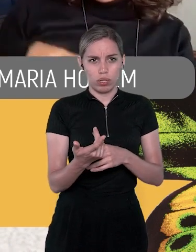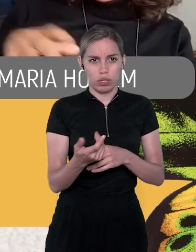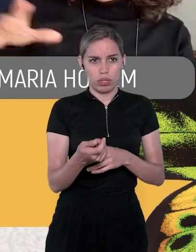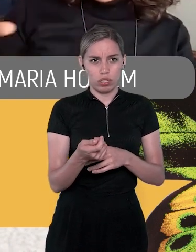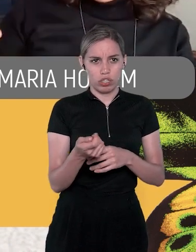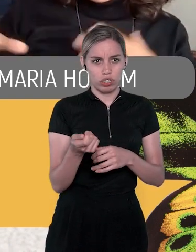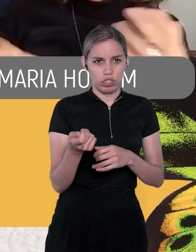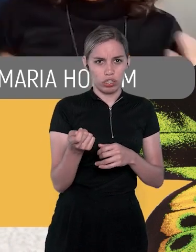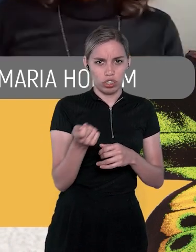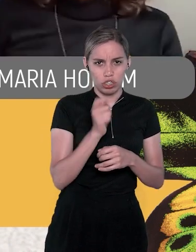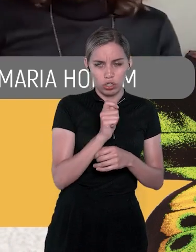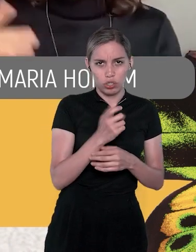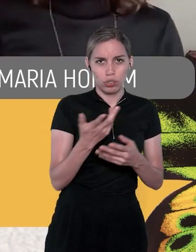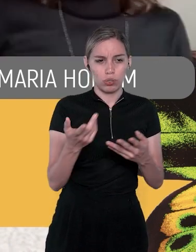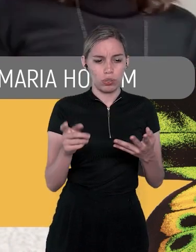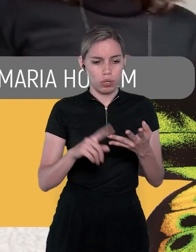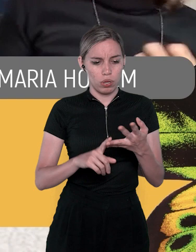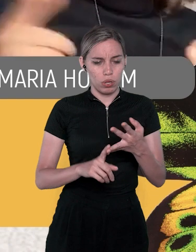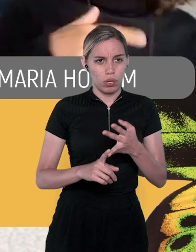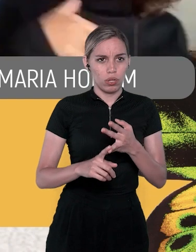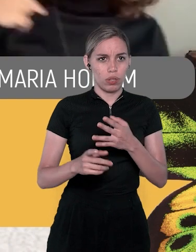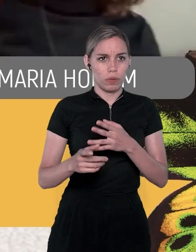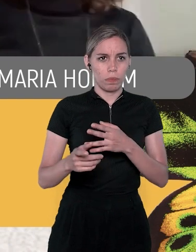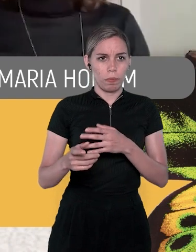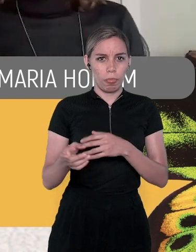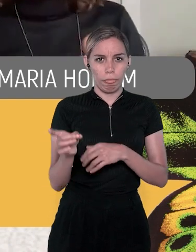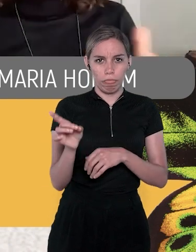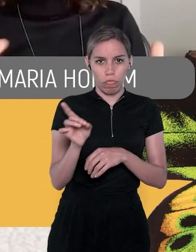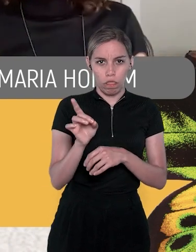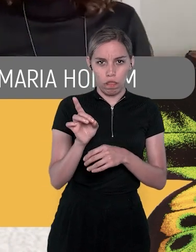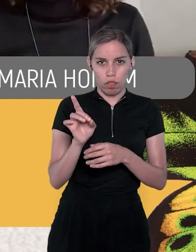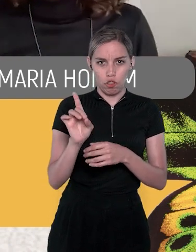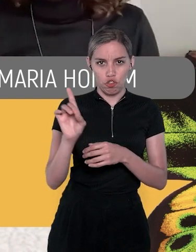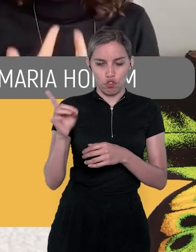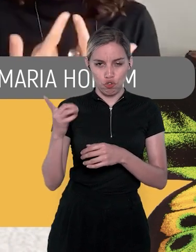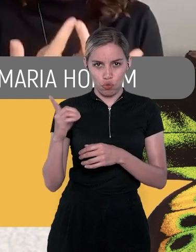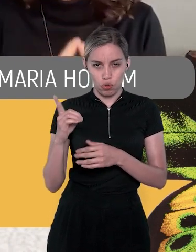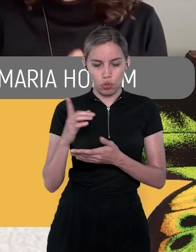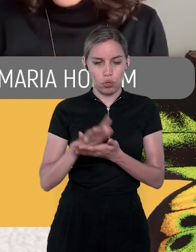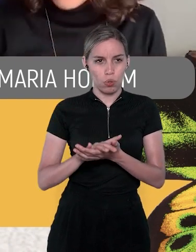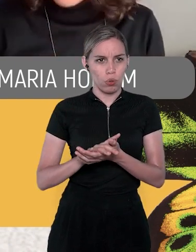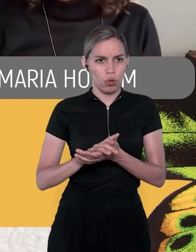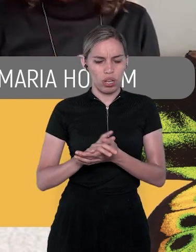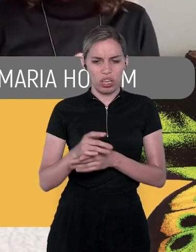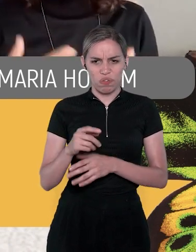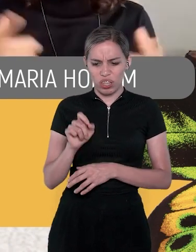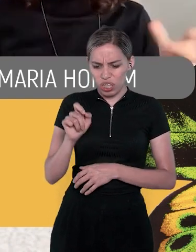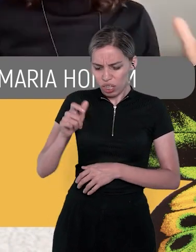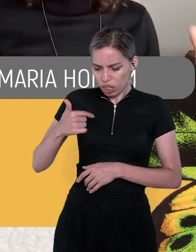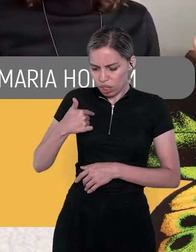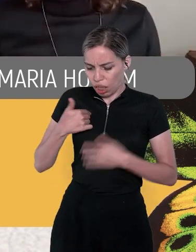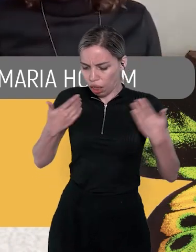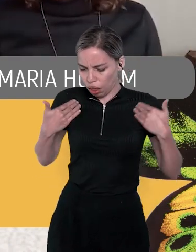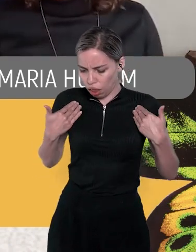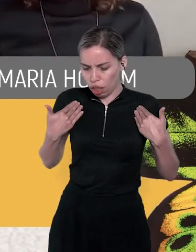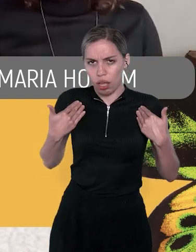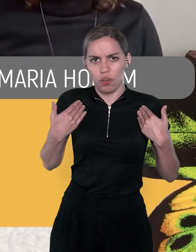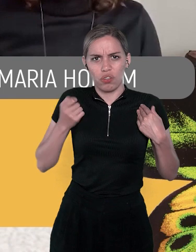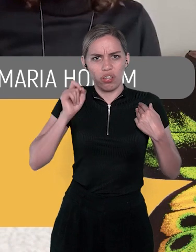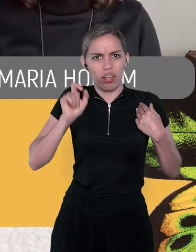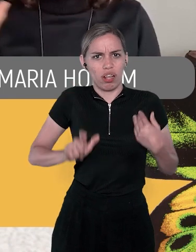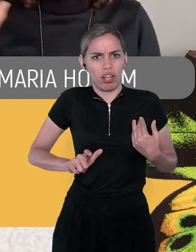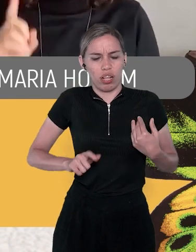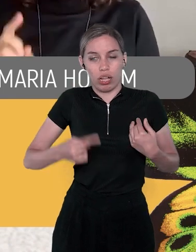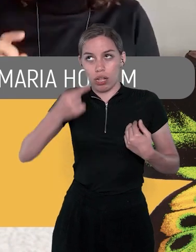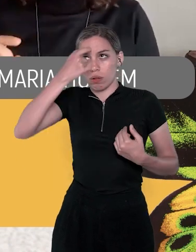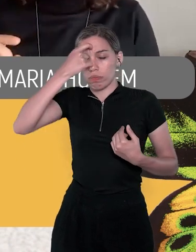um fundo oculto, tá, entendi todo o mecanismo, quem sou eu em toda a engrenagem? Então, é